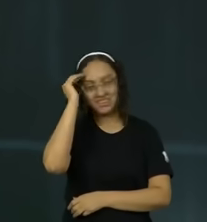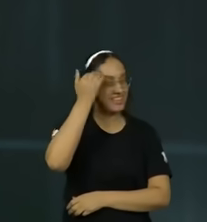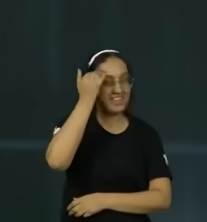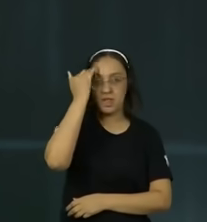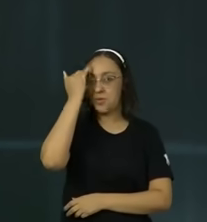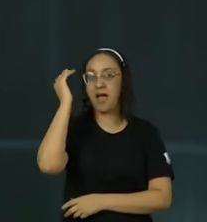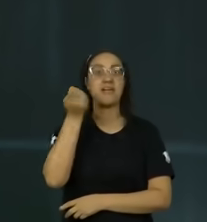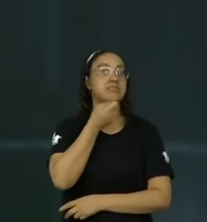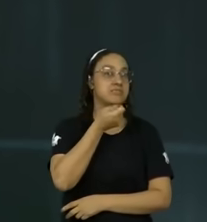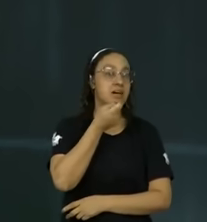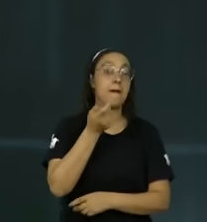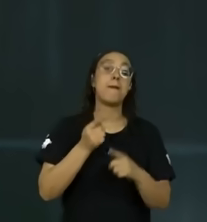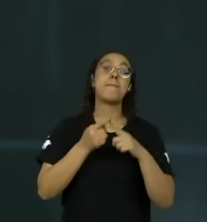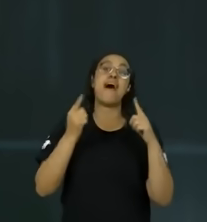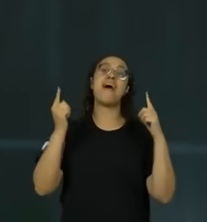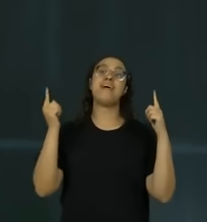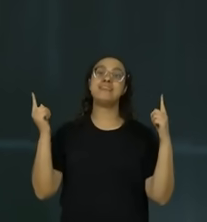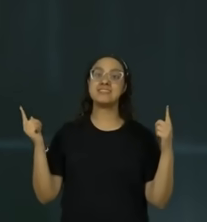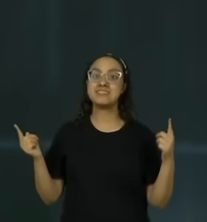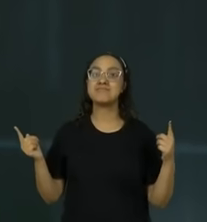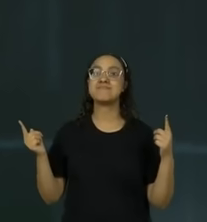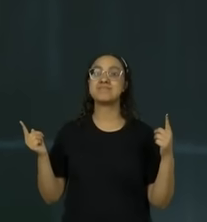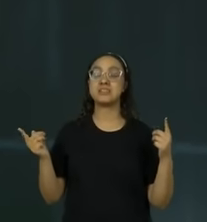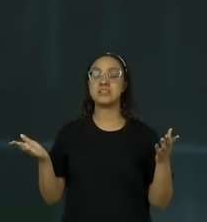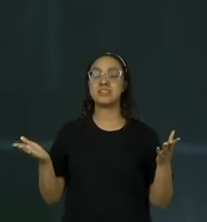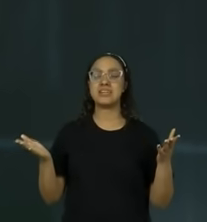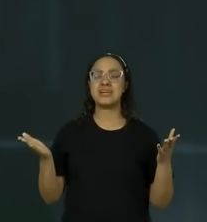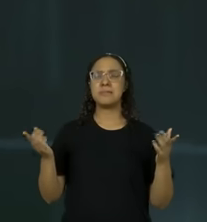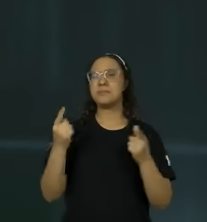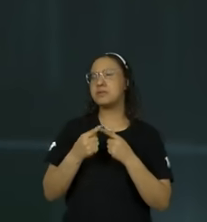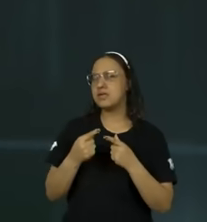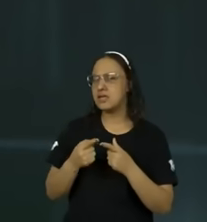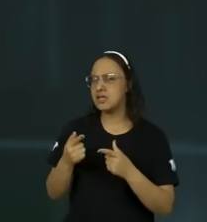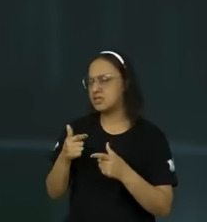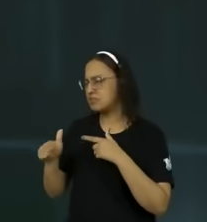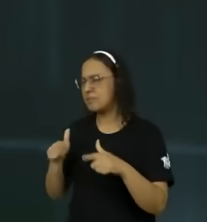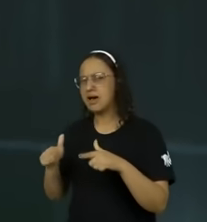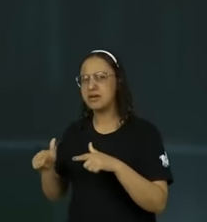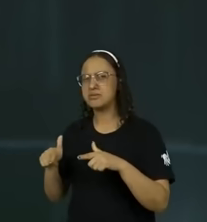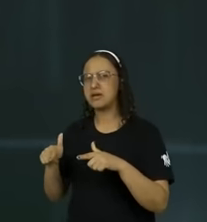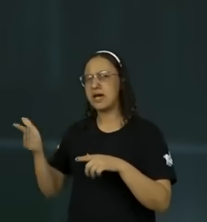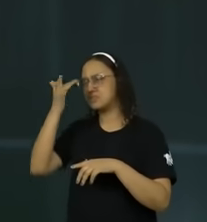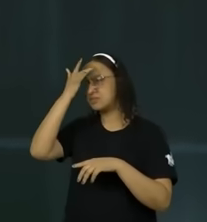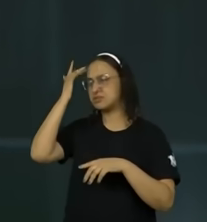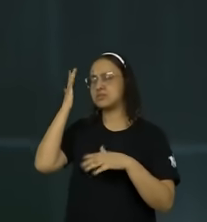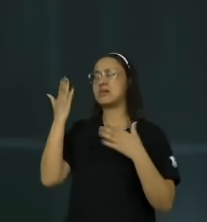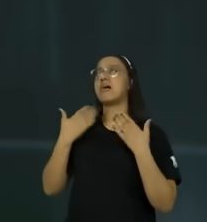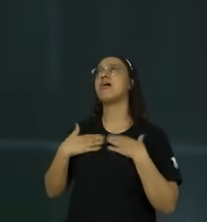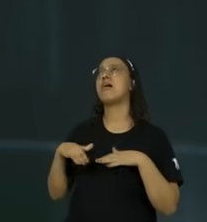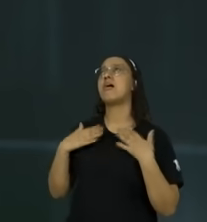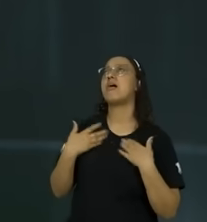no ministério, porque foi mais difícil na empresa, porque que as outras pessoas, os seus concorrentes, faziam tudo com tanta tranquilidade. Por quê? Por